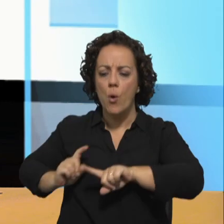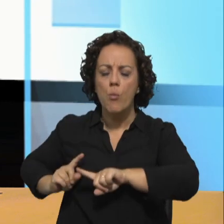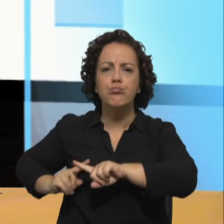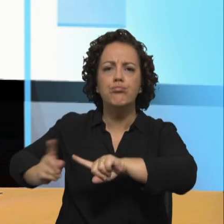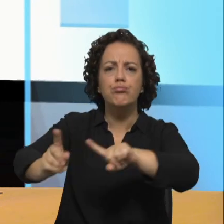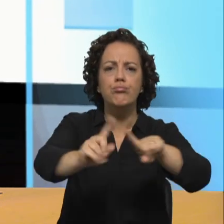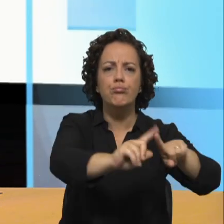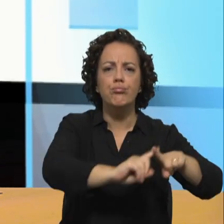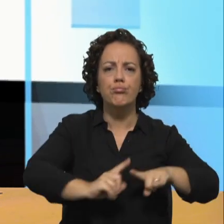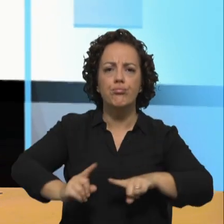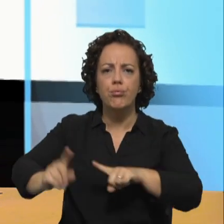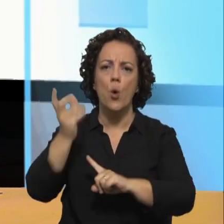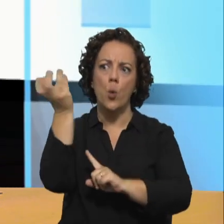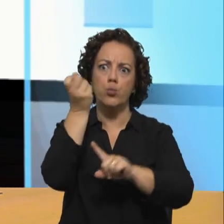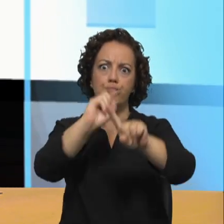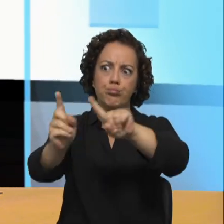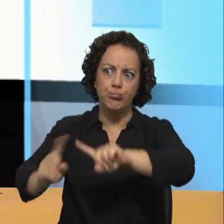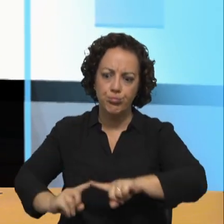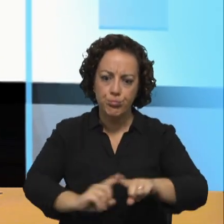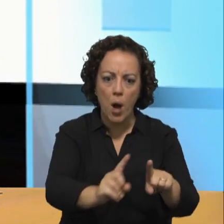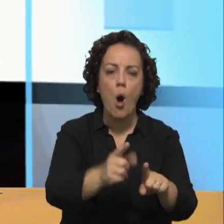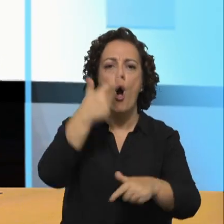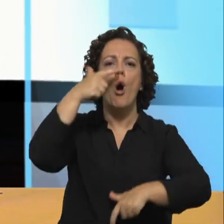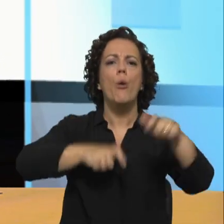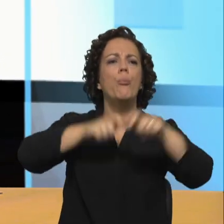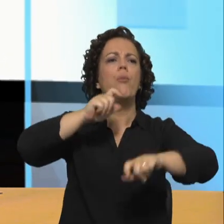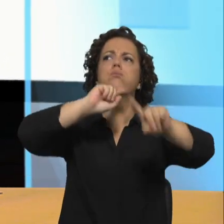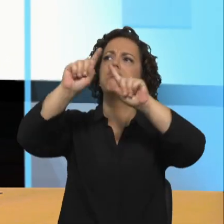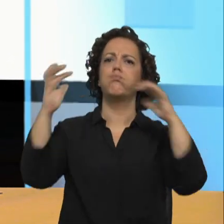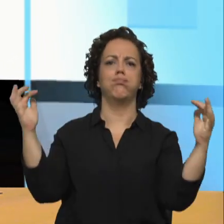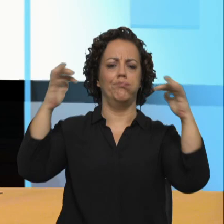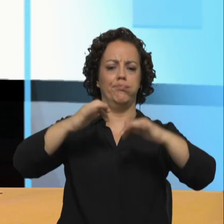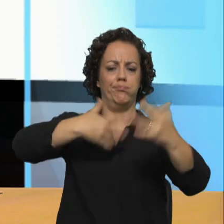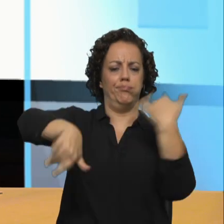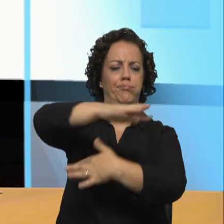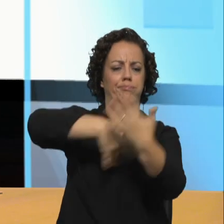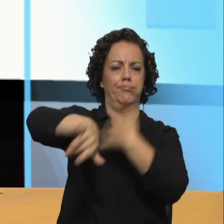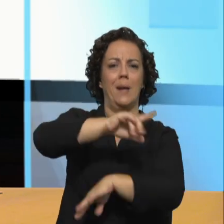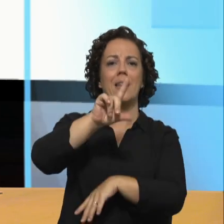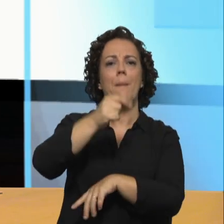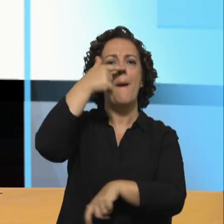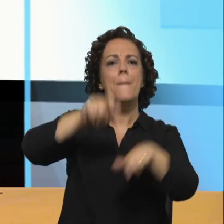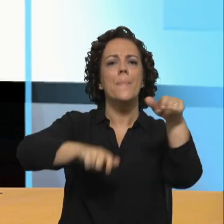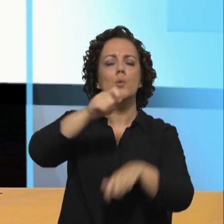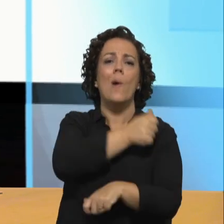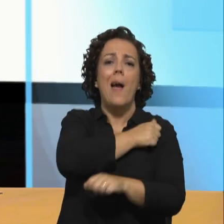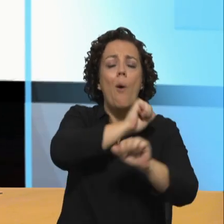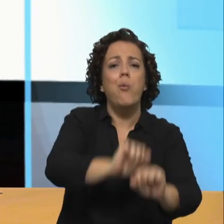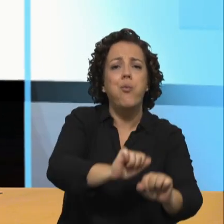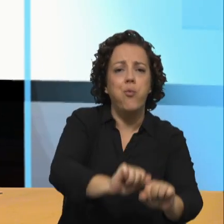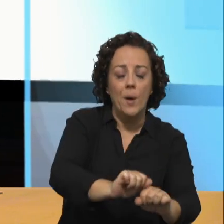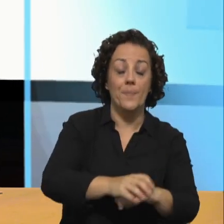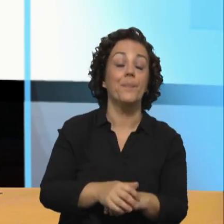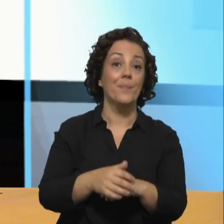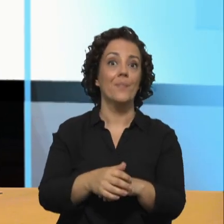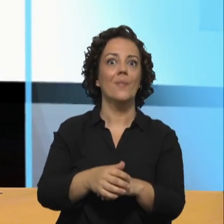e os habitantes locais. No geral, podemos dizer que todos os grandes impérios da antiguidade